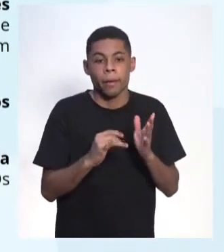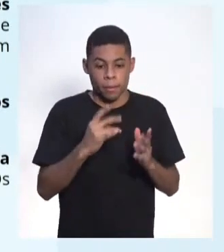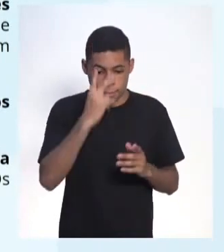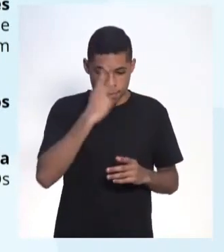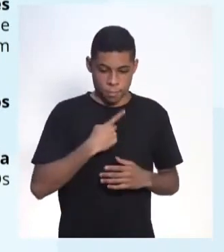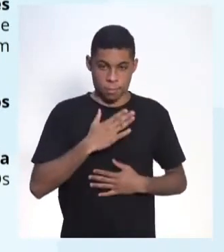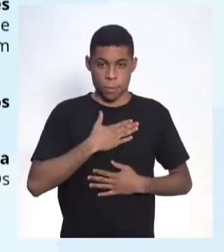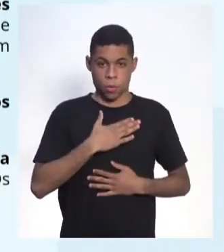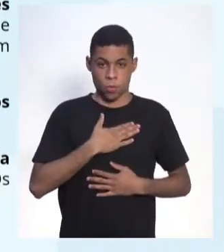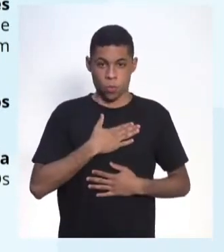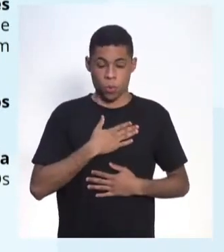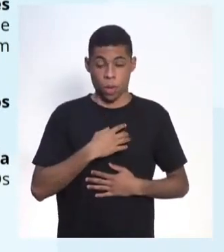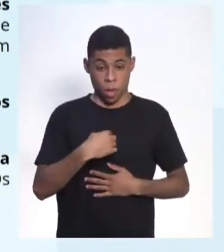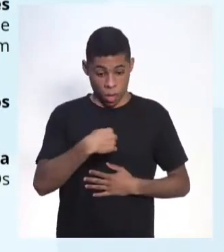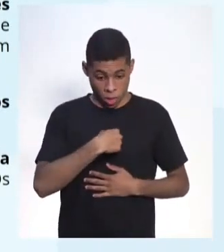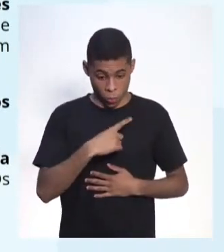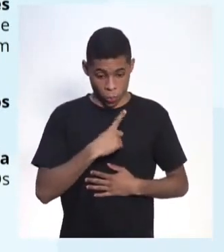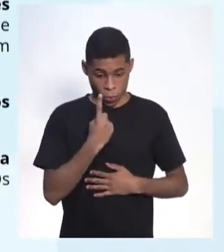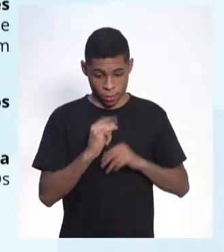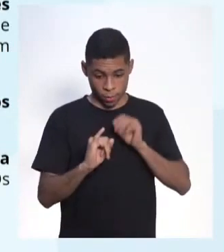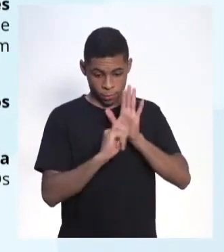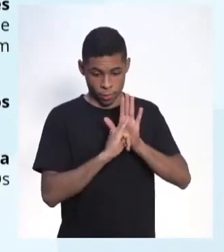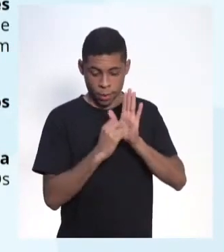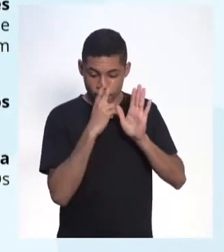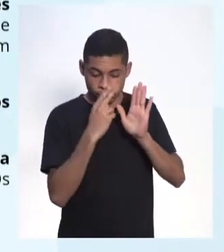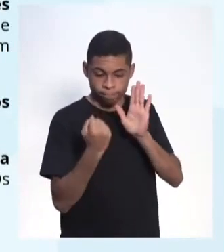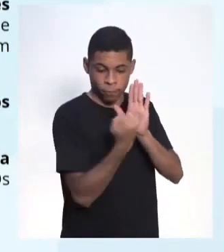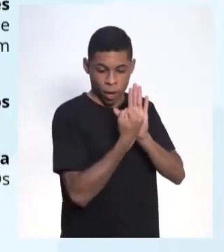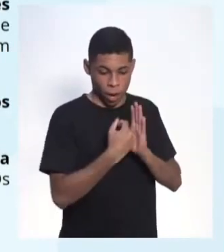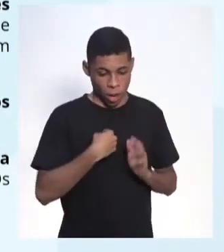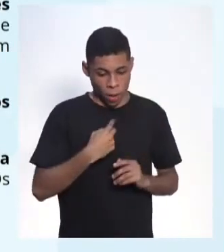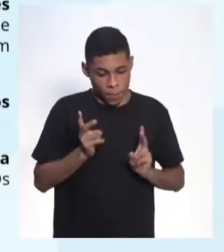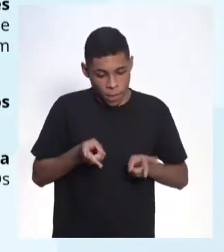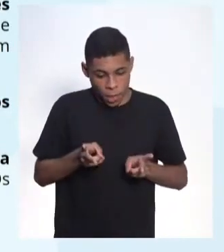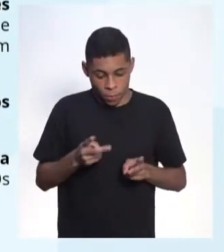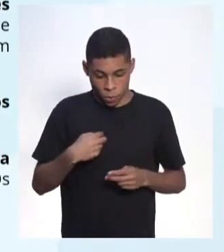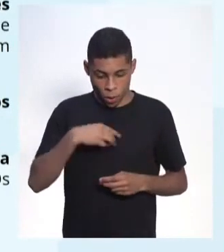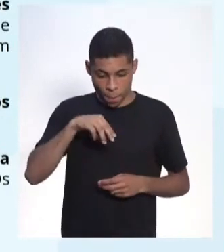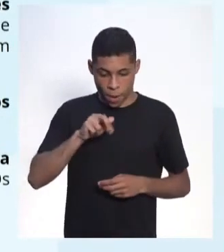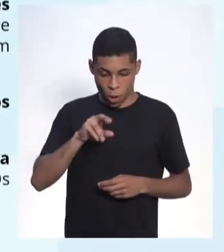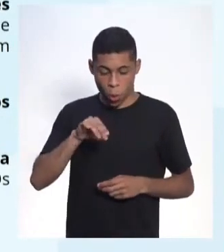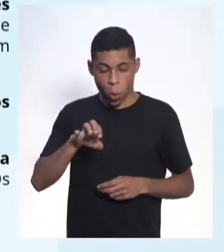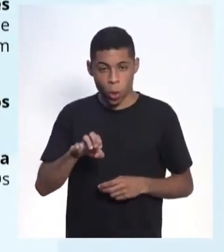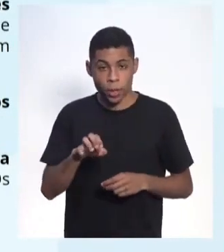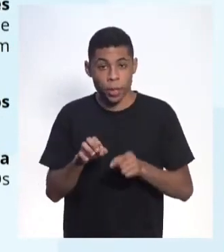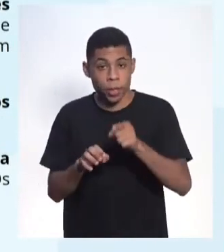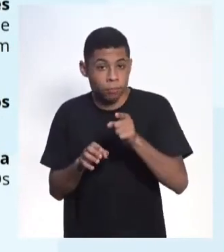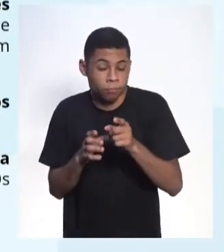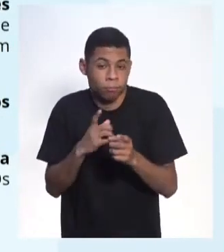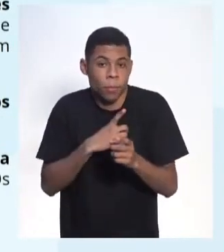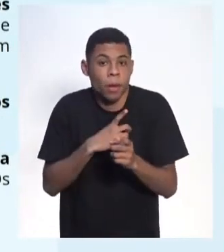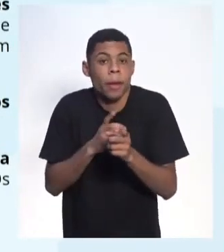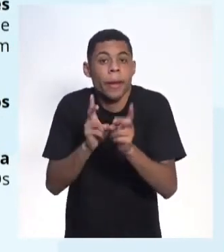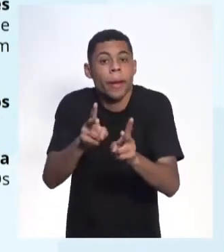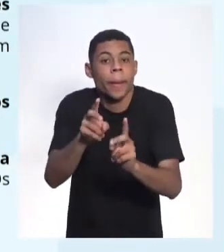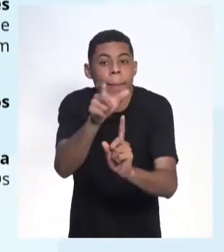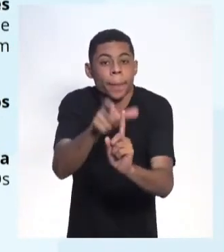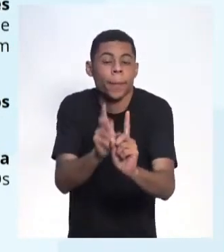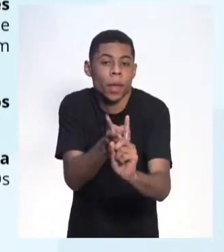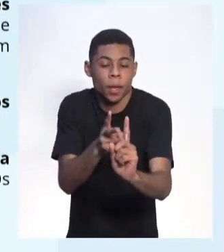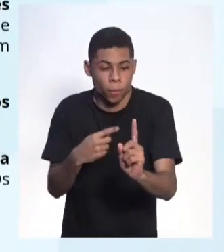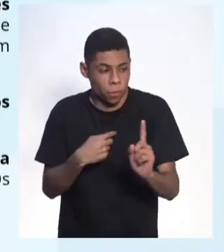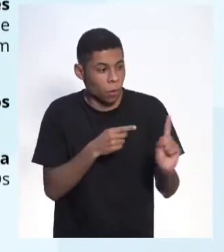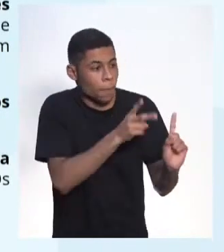si, né? Então, eu tenho uma identidade para mim mesmo, o Marconi tem uma identidade para ele mesmo,